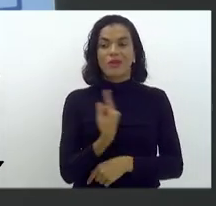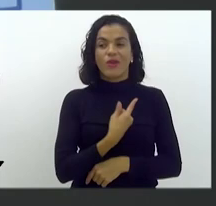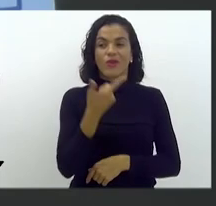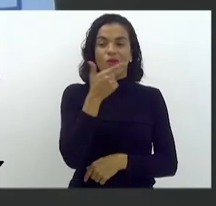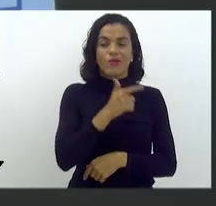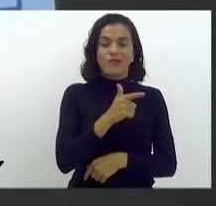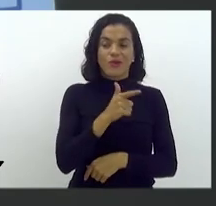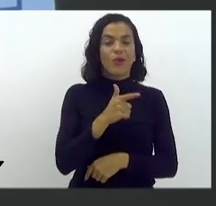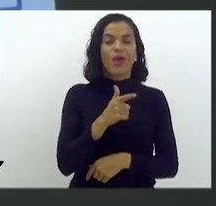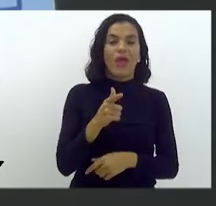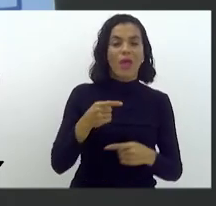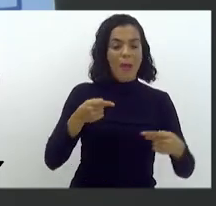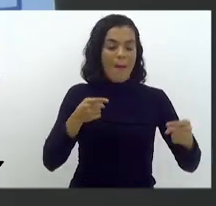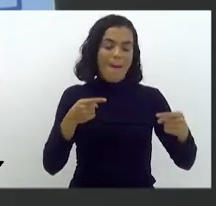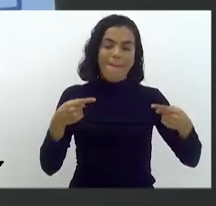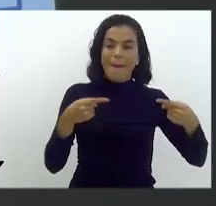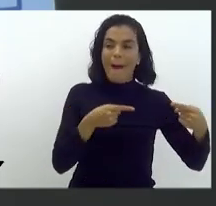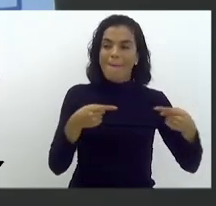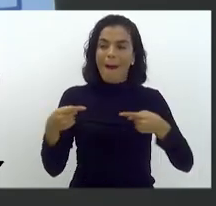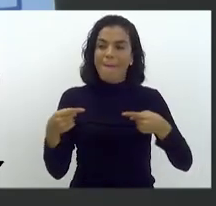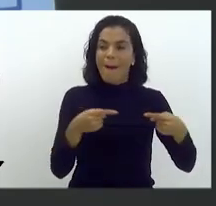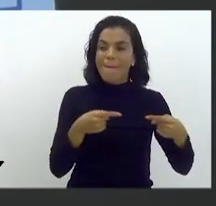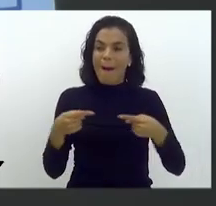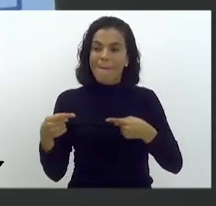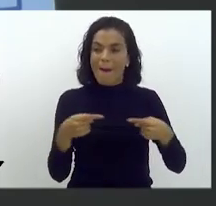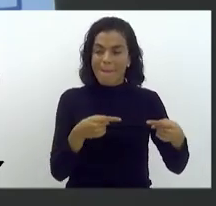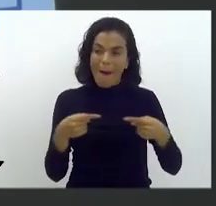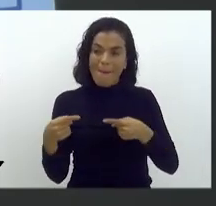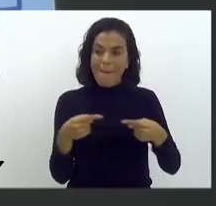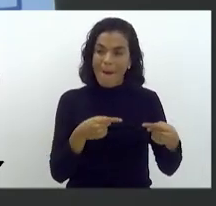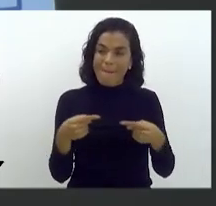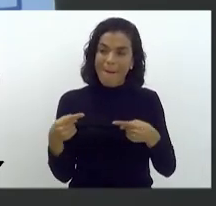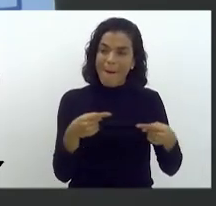gente tenha competitividade com os